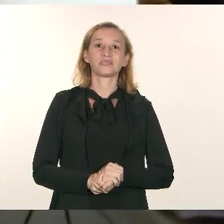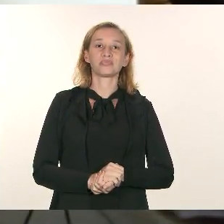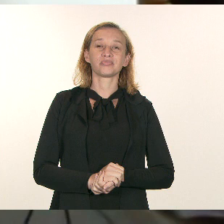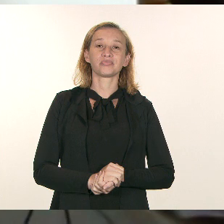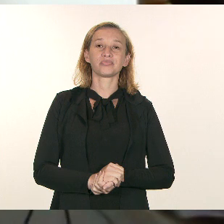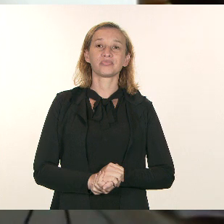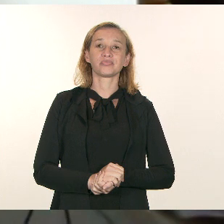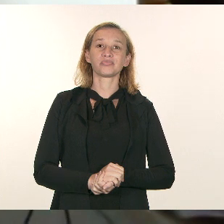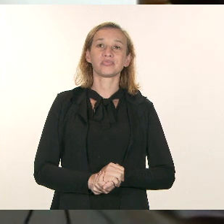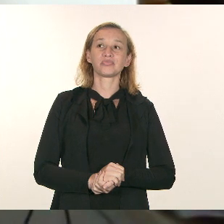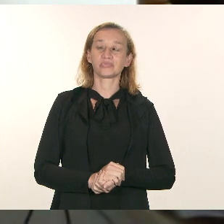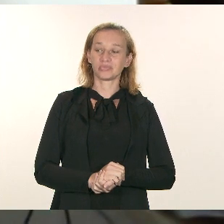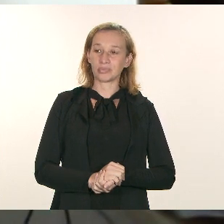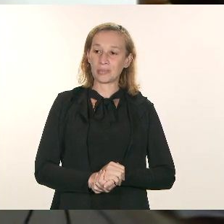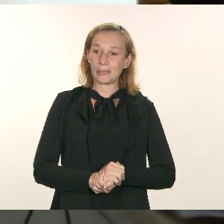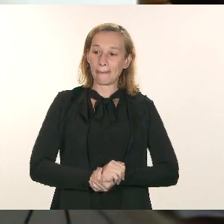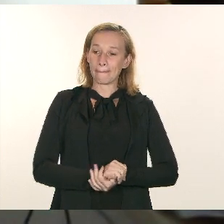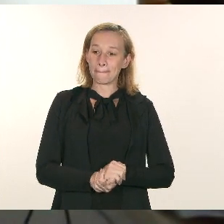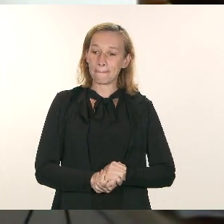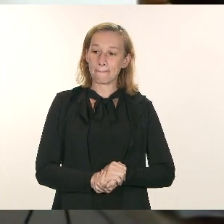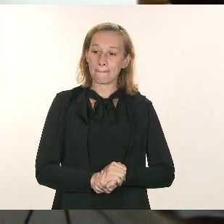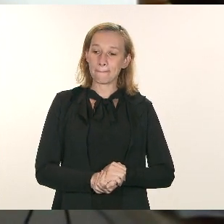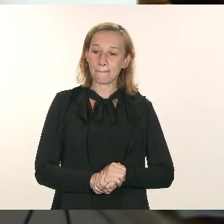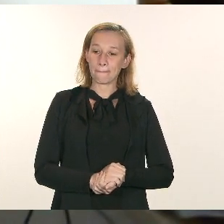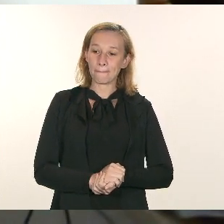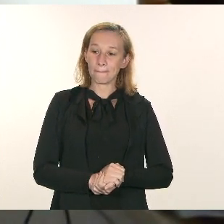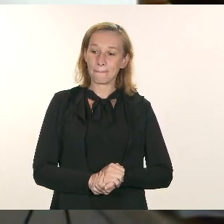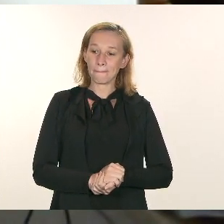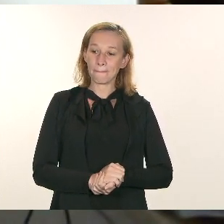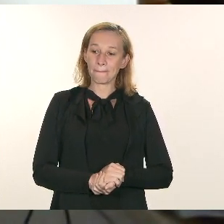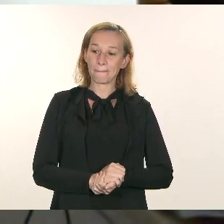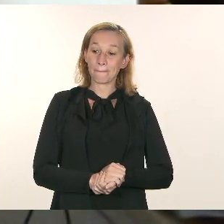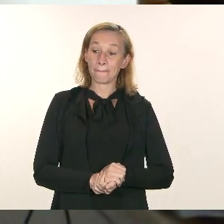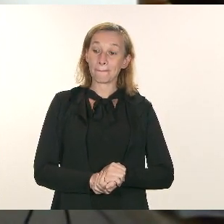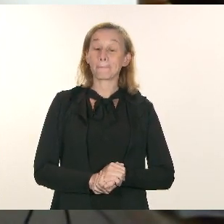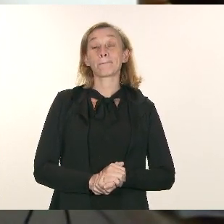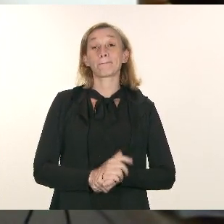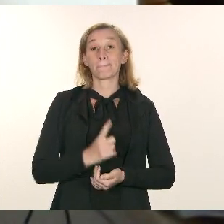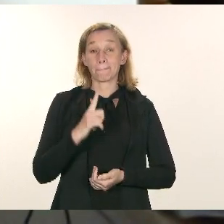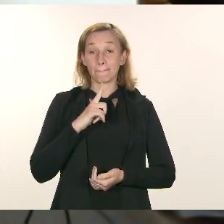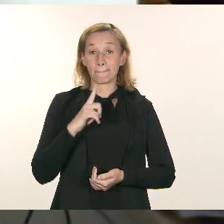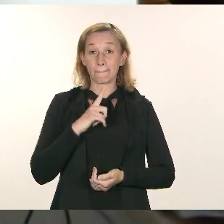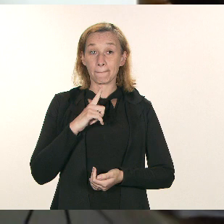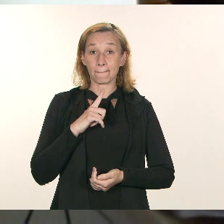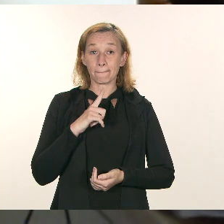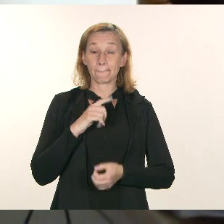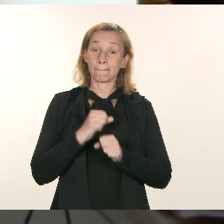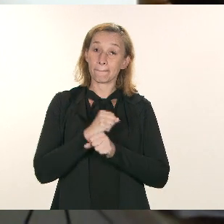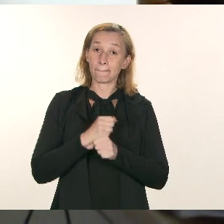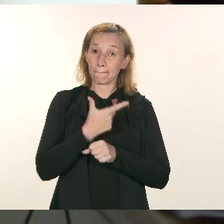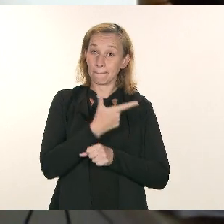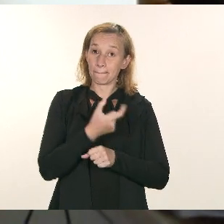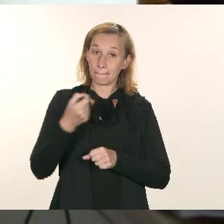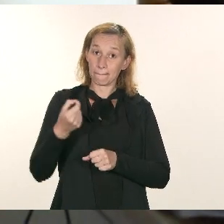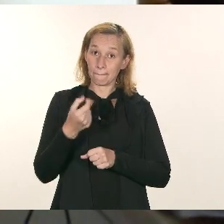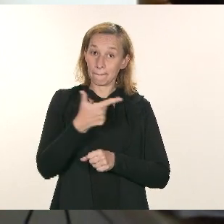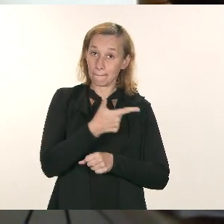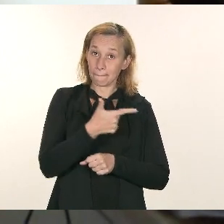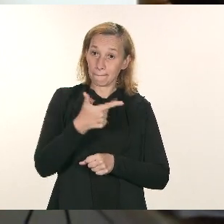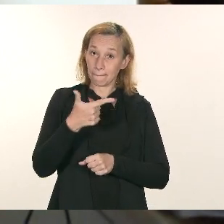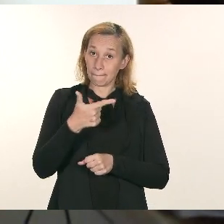como de hábito, nós tivemos esse ano de 21 e